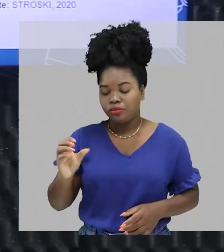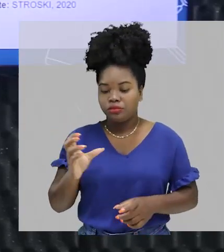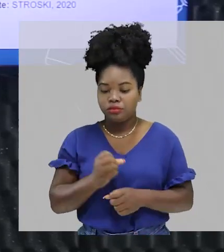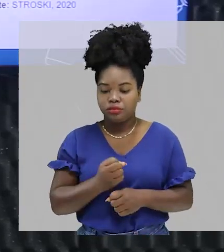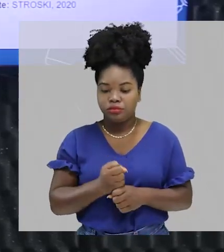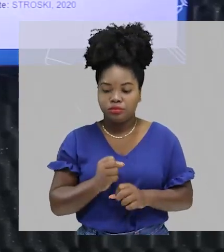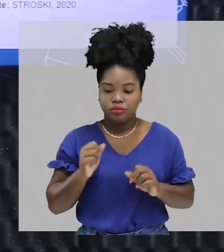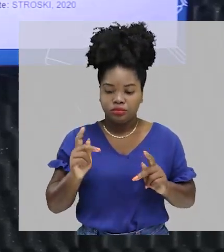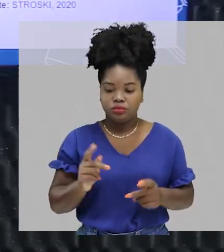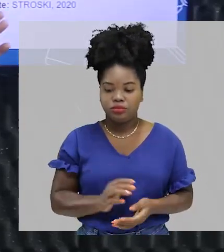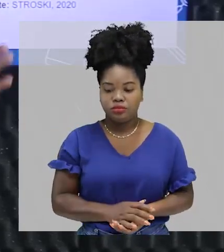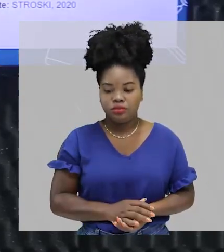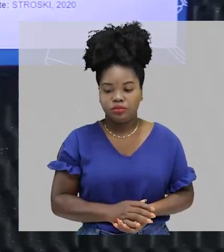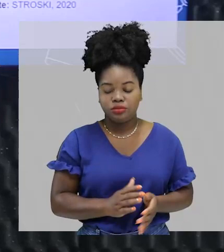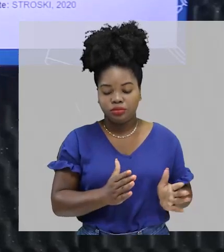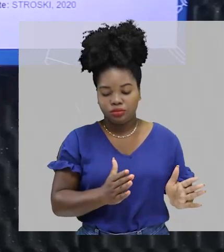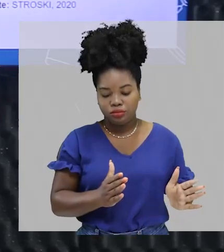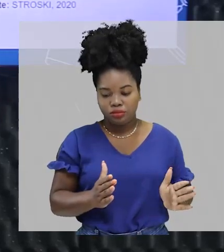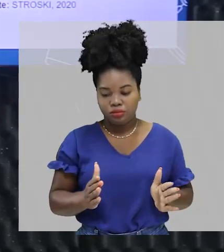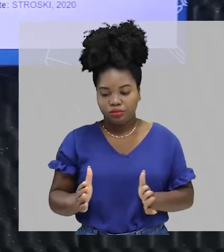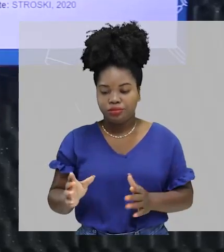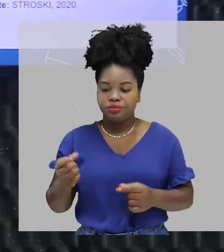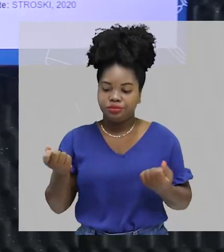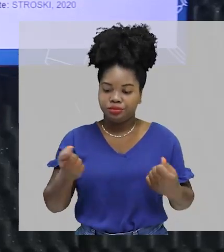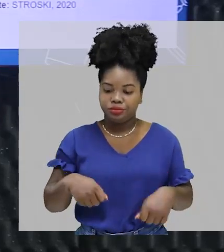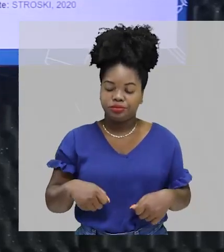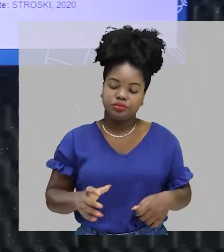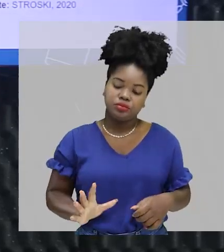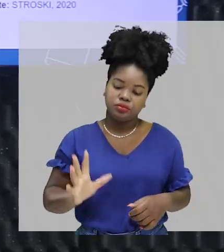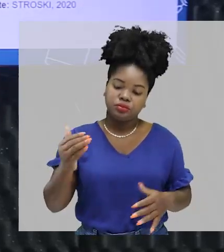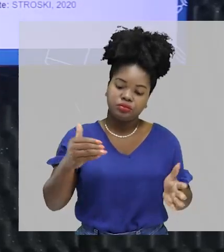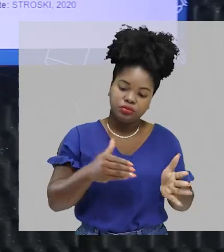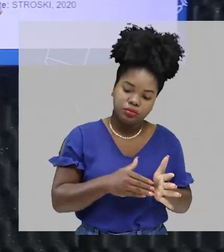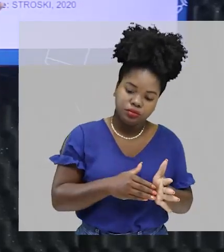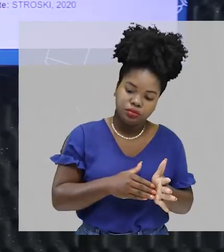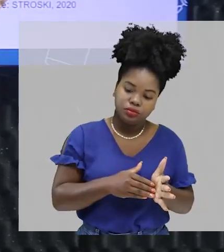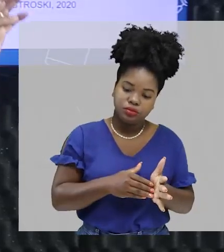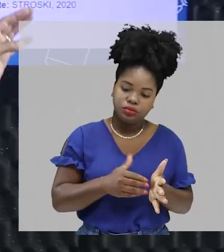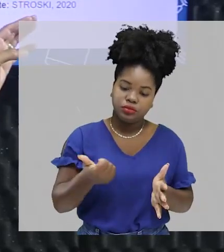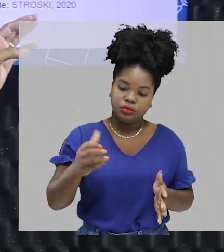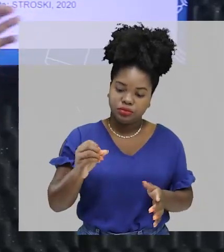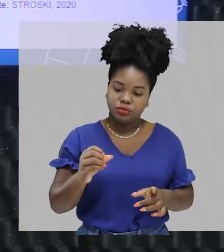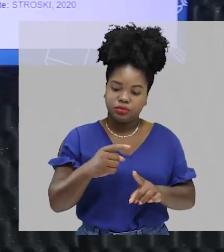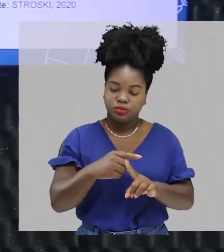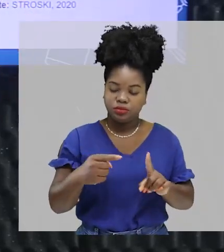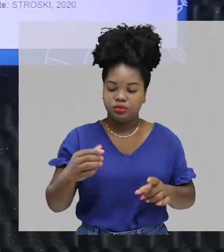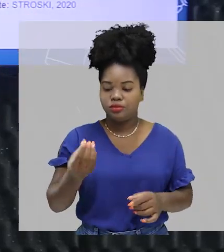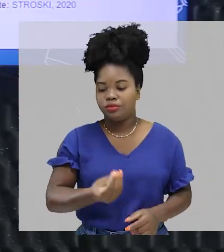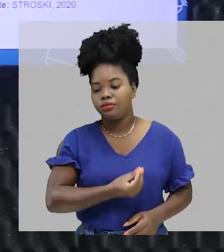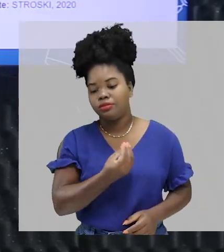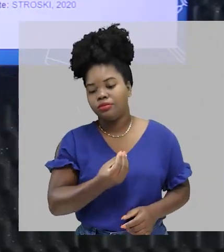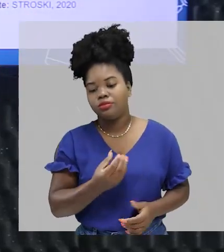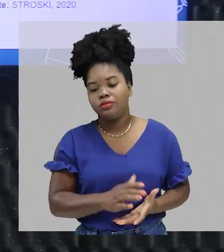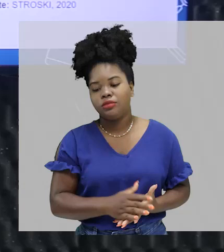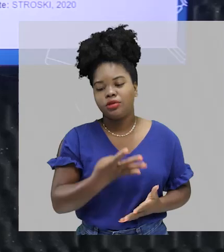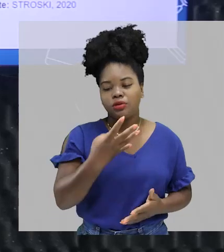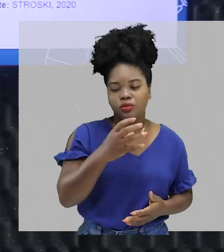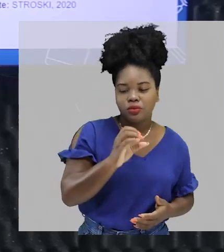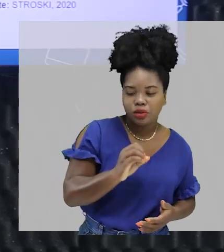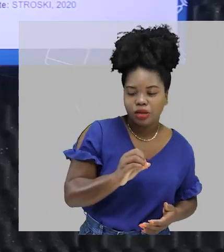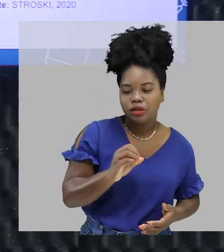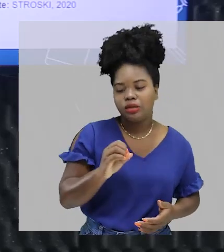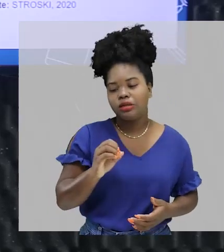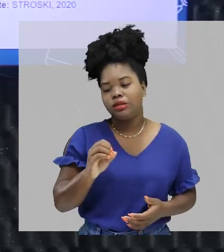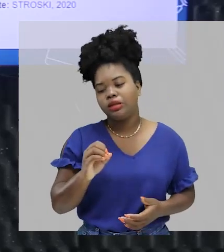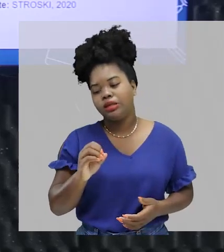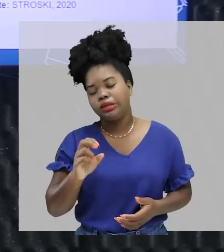11.460 anos. Esse processo ele pode acontecer até 10 meias-vidas. Então, por volta de 40,